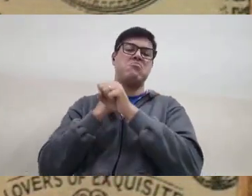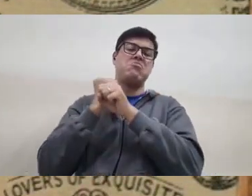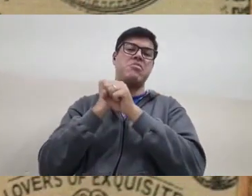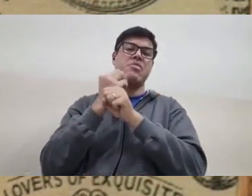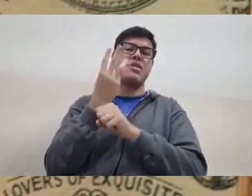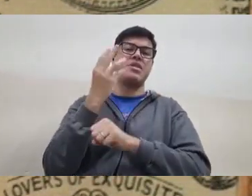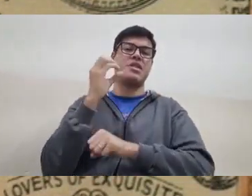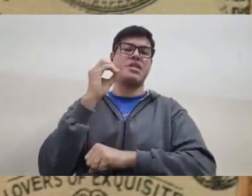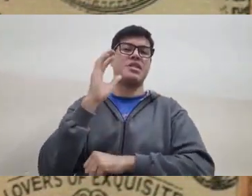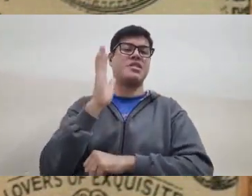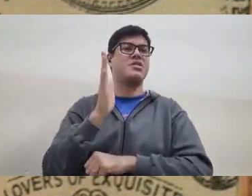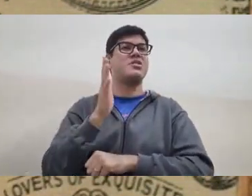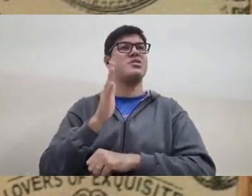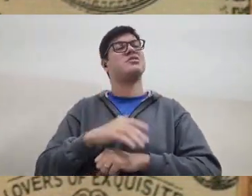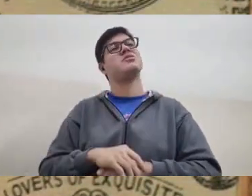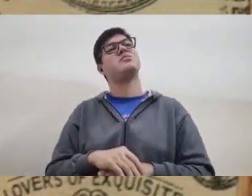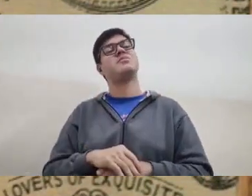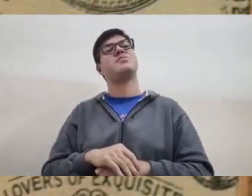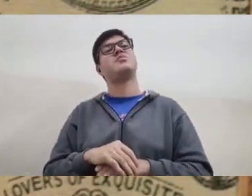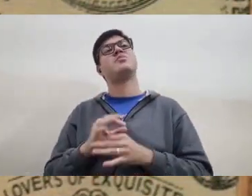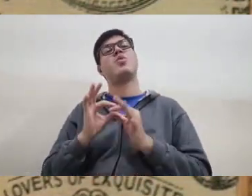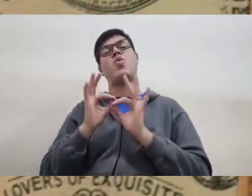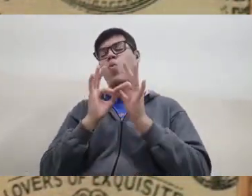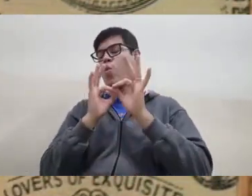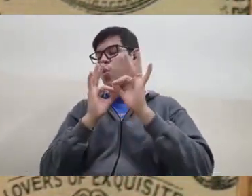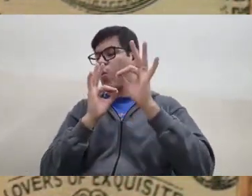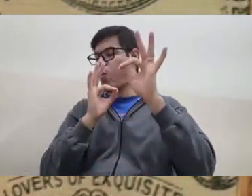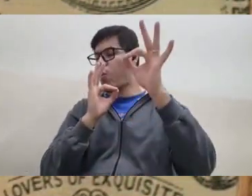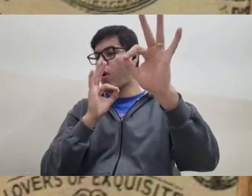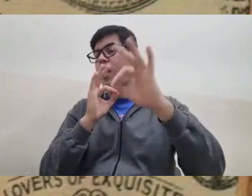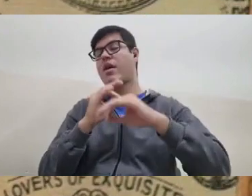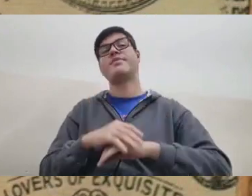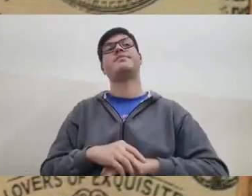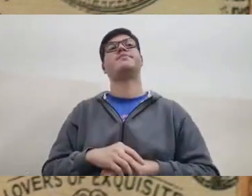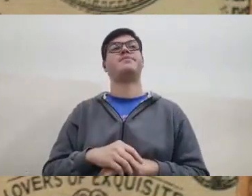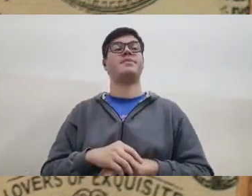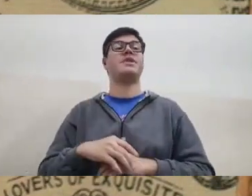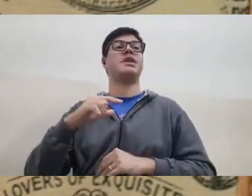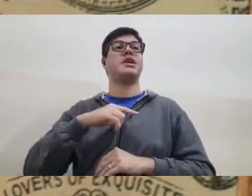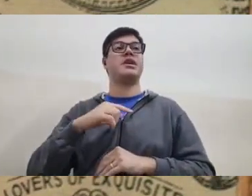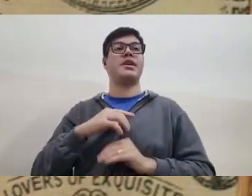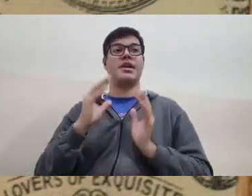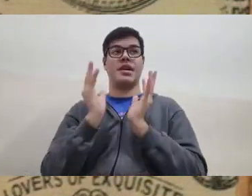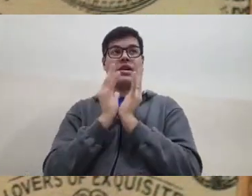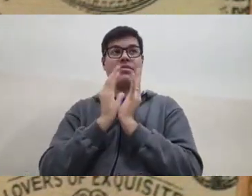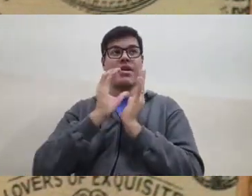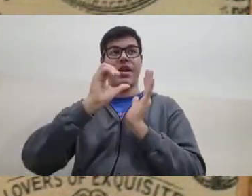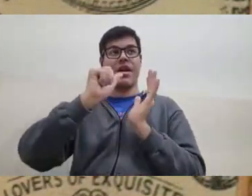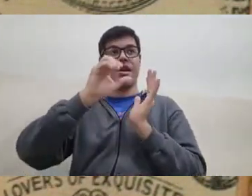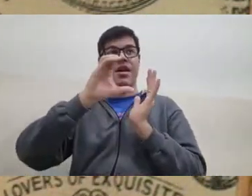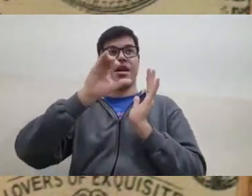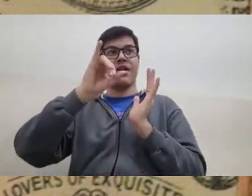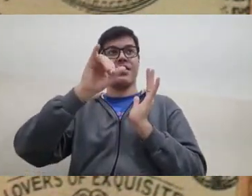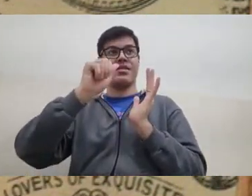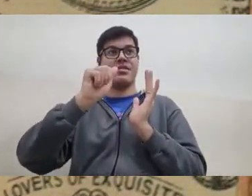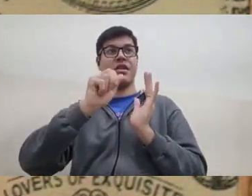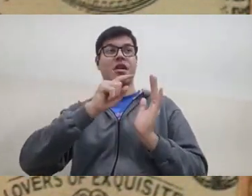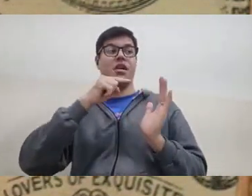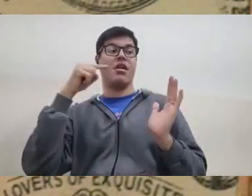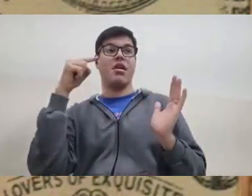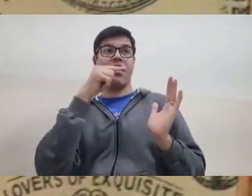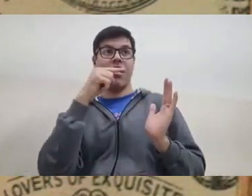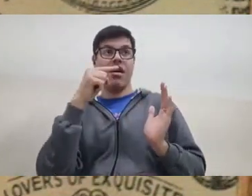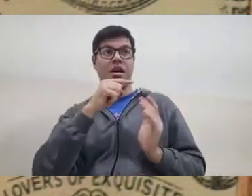mais uma amizade longa Tá certo longa tanto é quando ele pegou assim ó eu tinha aposentado no